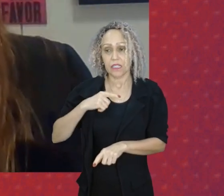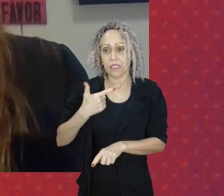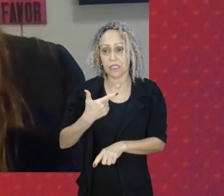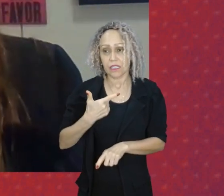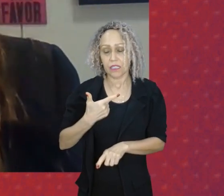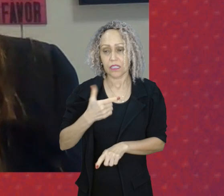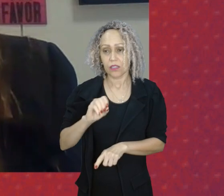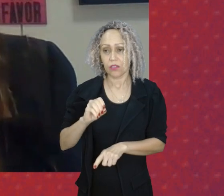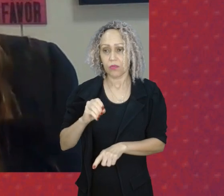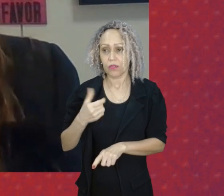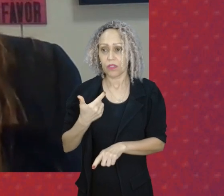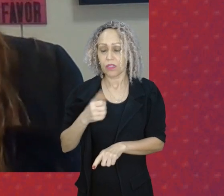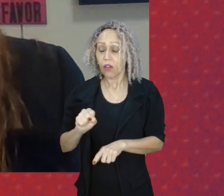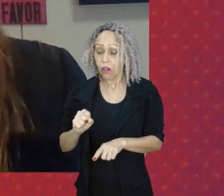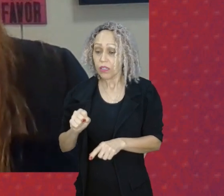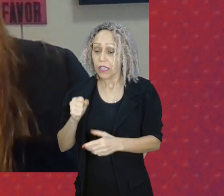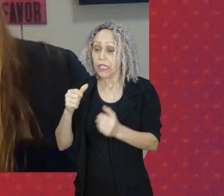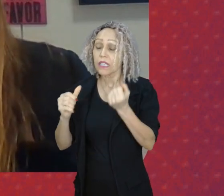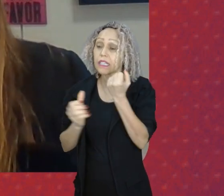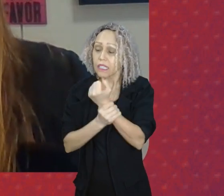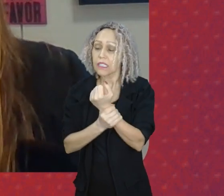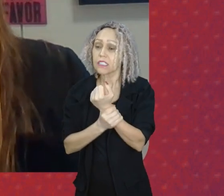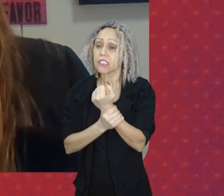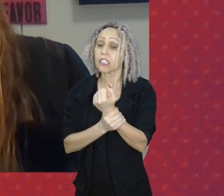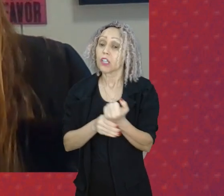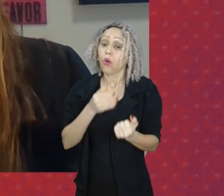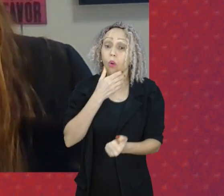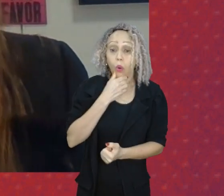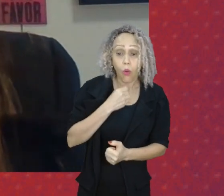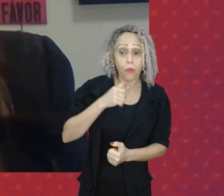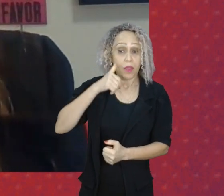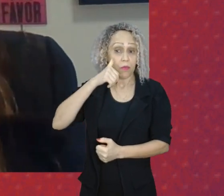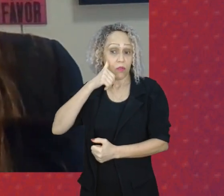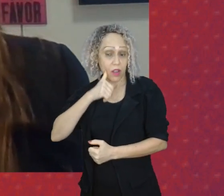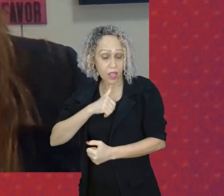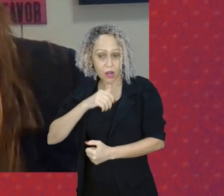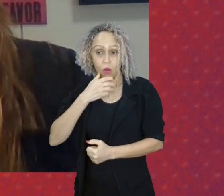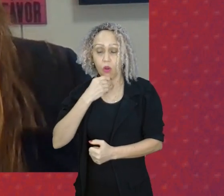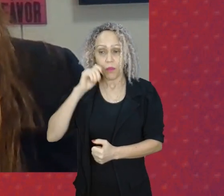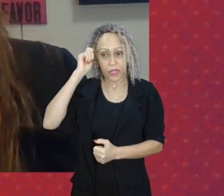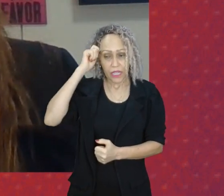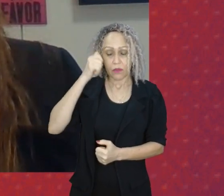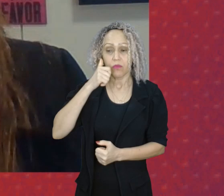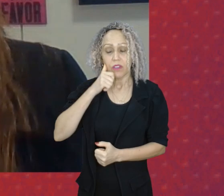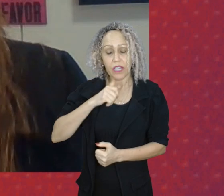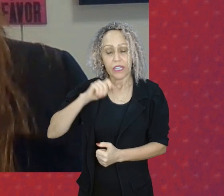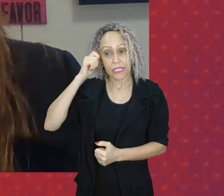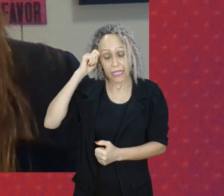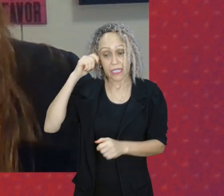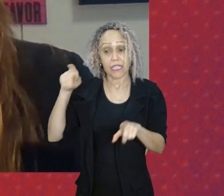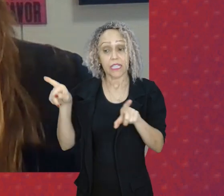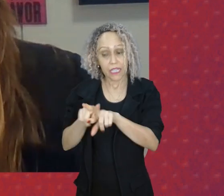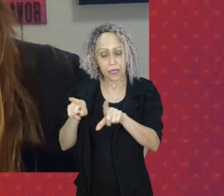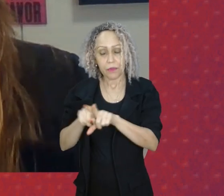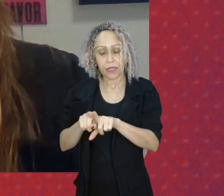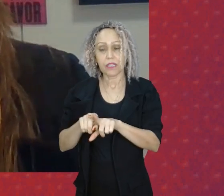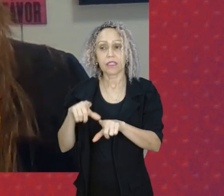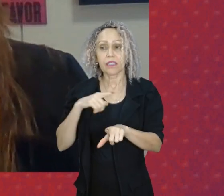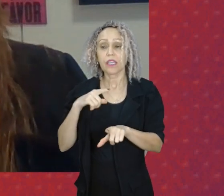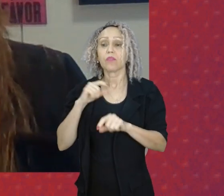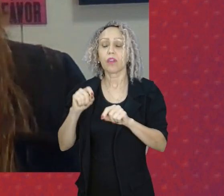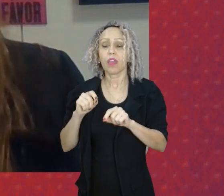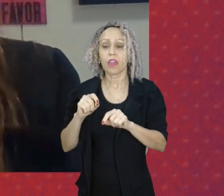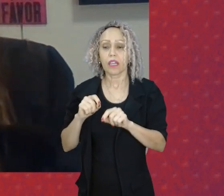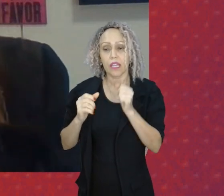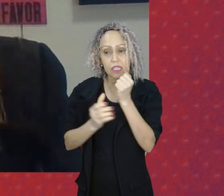mínimo, né, na propaganda eleitoral gratuita, no rádio e na TV. Então, vocês veem que os partidos políticos,